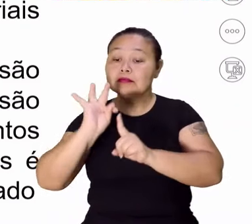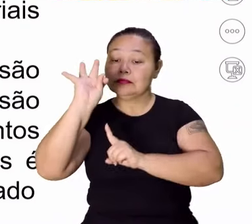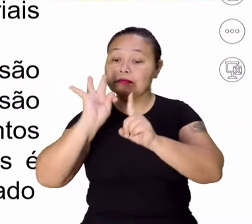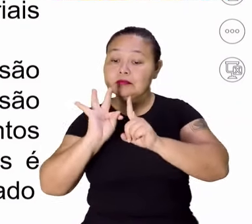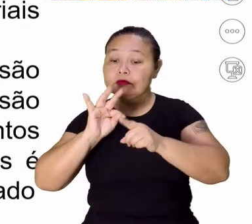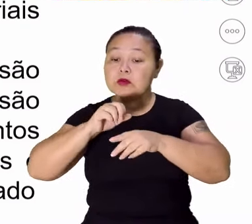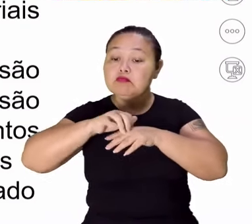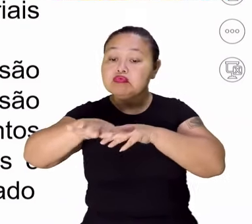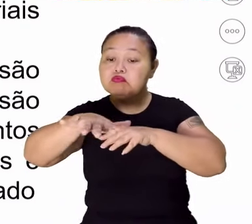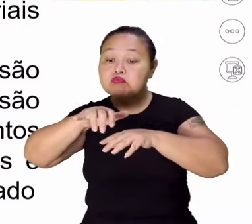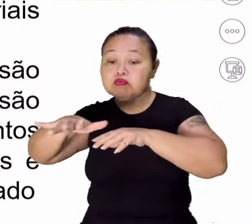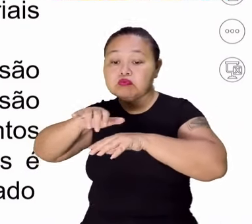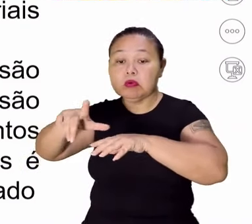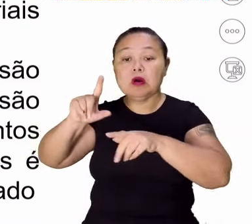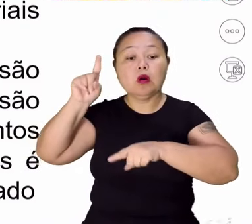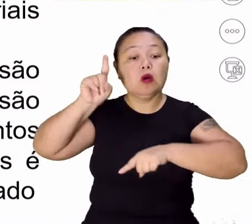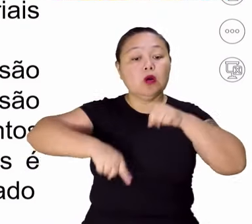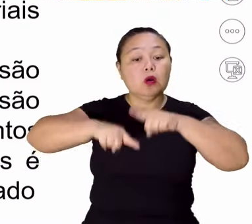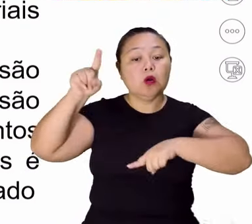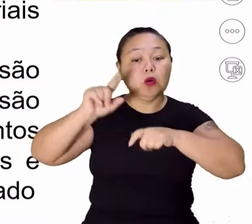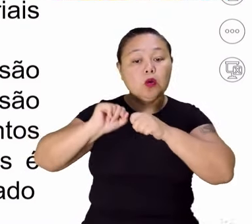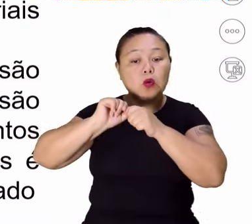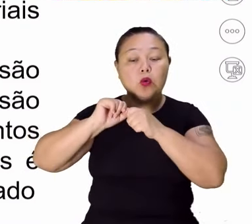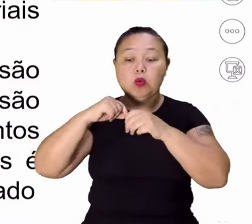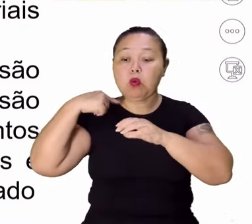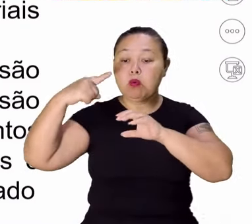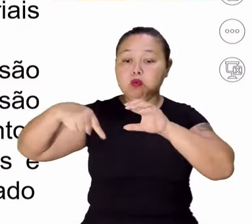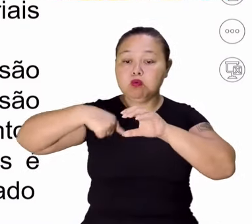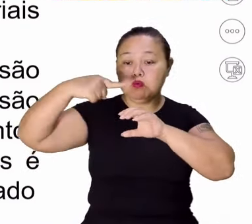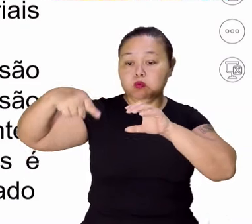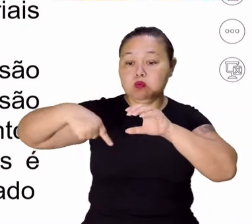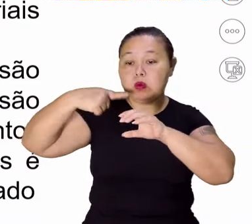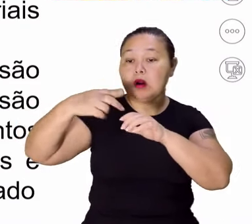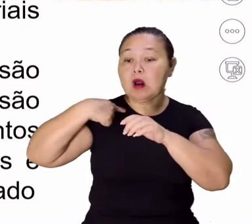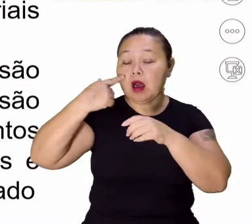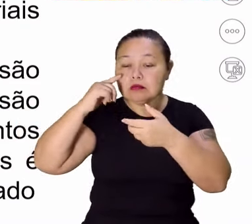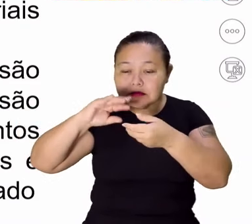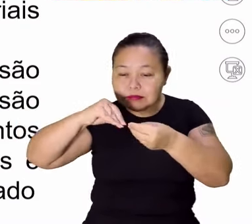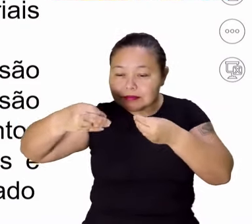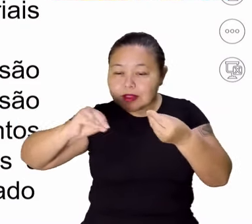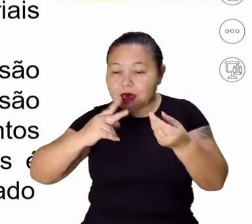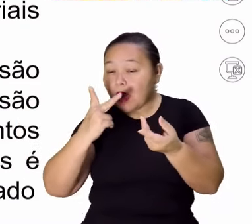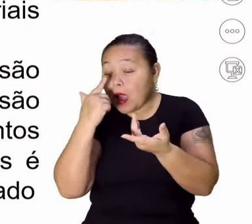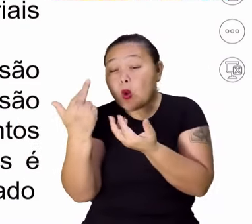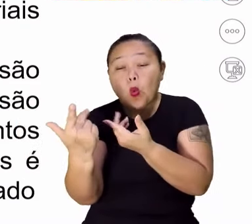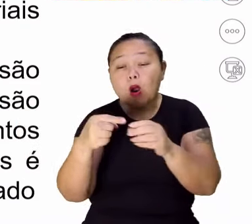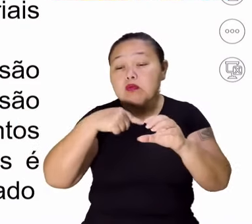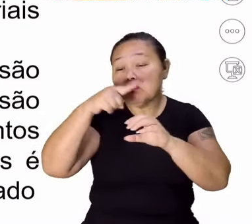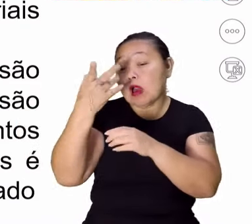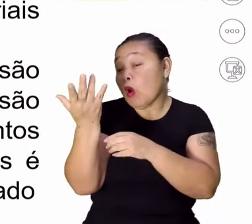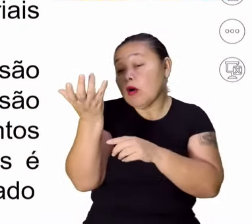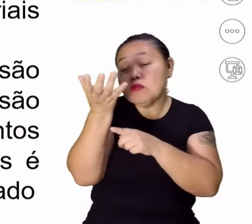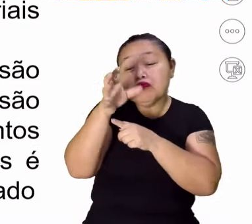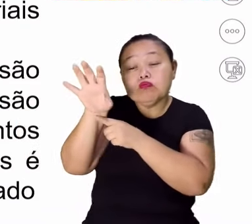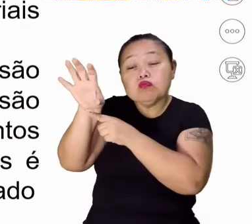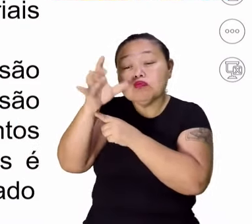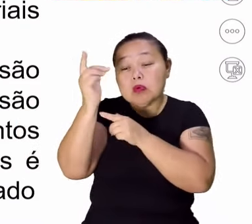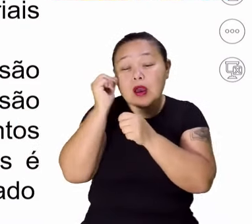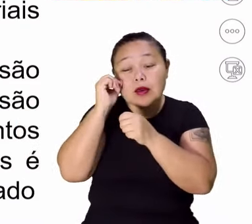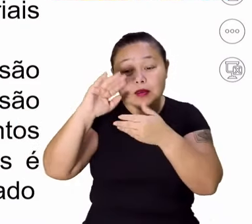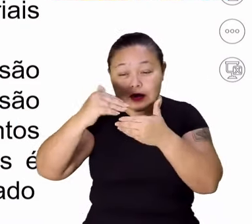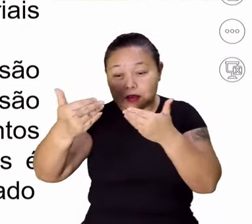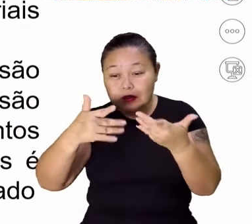térmica. O produto é constituído por uma ventoinha. Quem já montou um computador já viu um mini, não um mini ventilador, né? Eu já desmontei